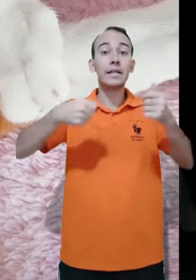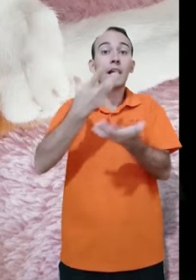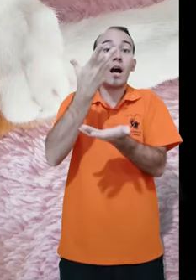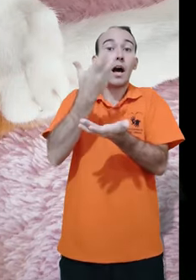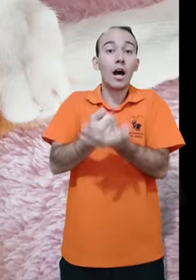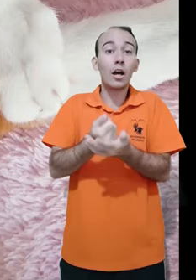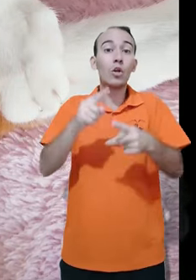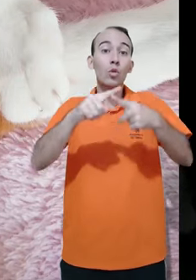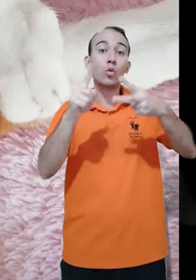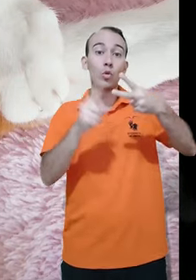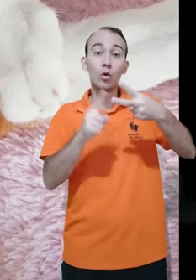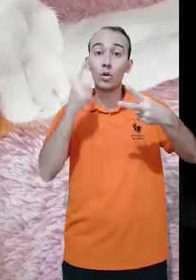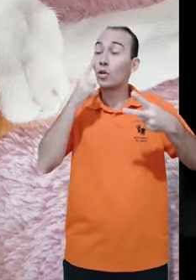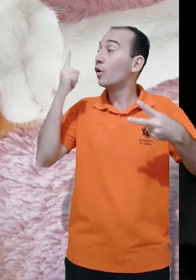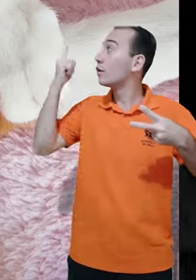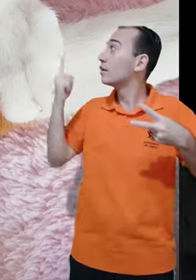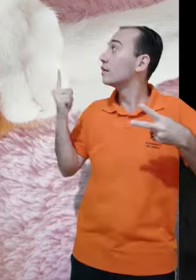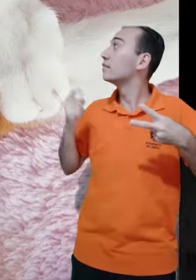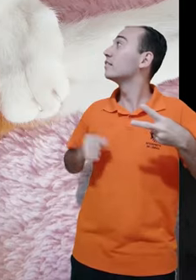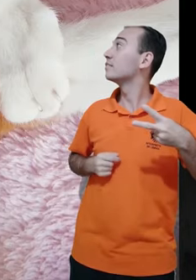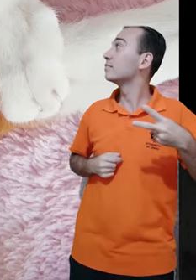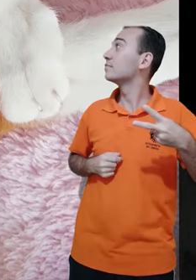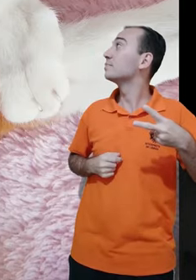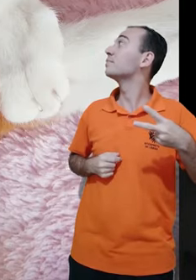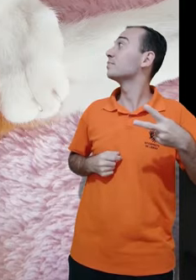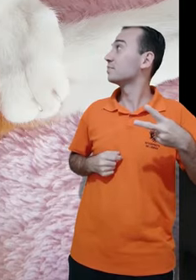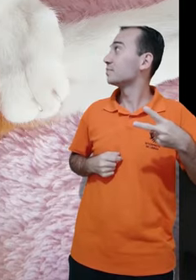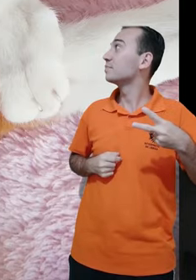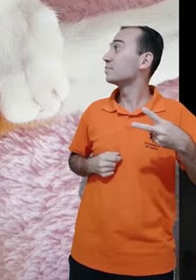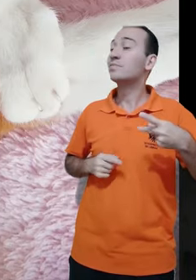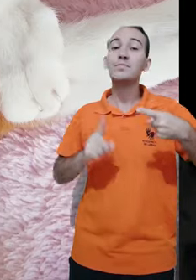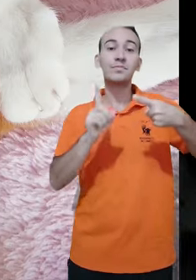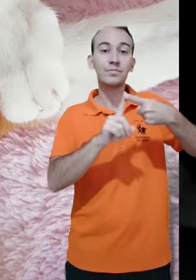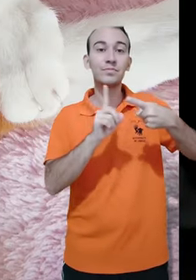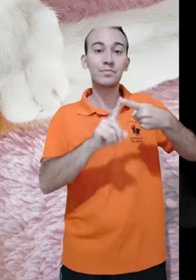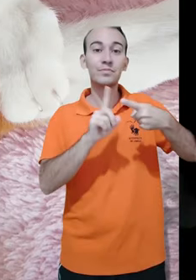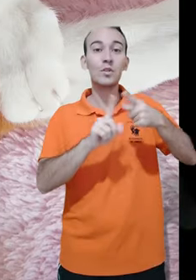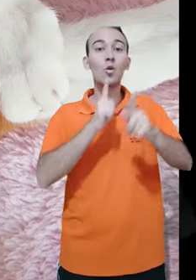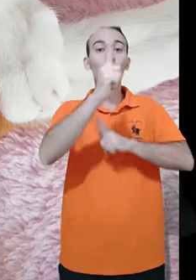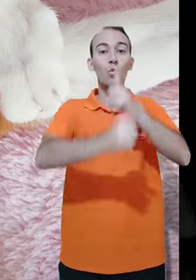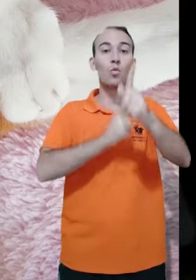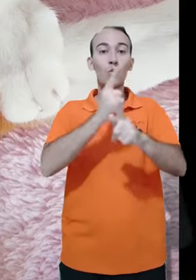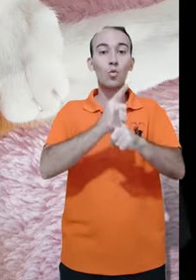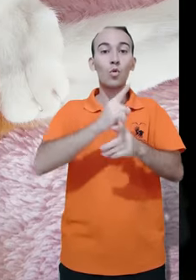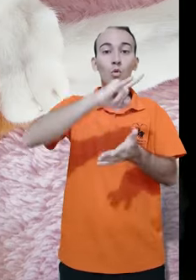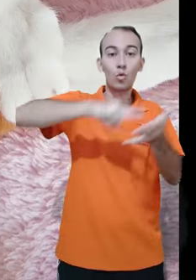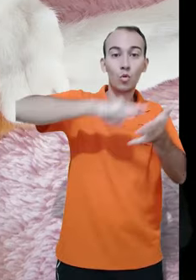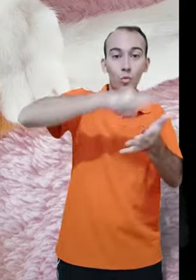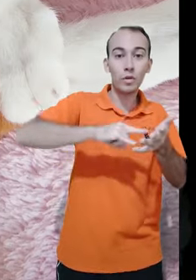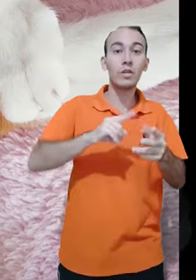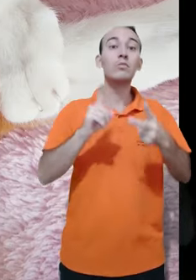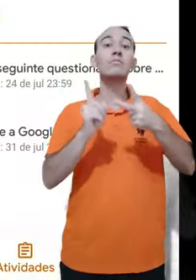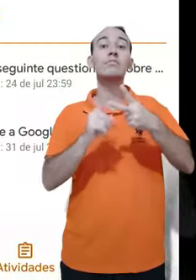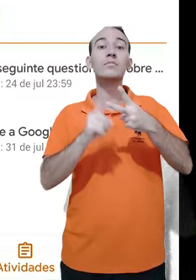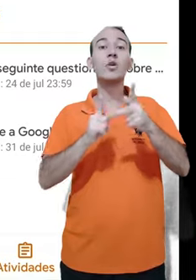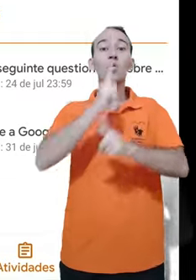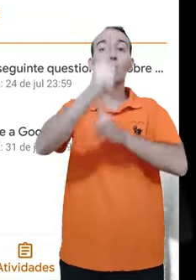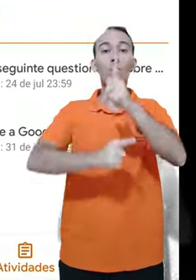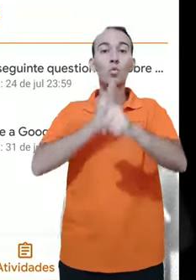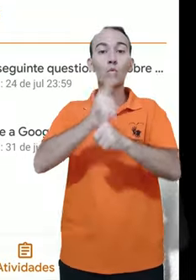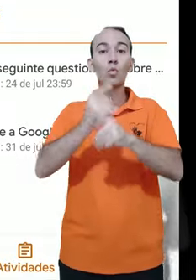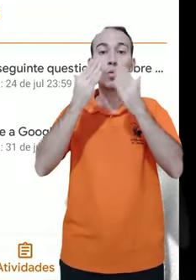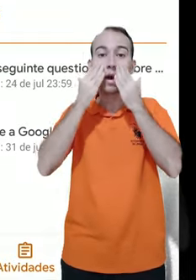celular o Google Docs eo Google apresentações o link para baixar os aplicativos está na descrição desse vídeo